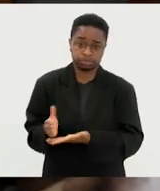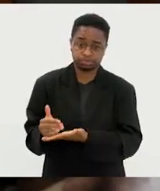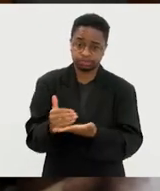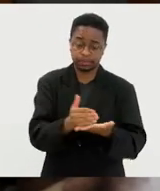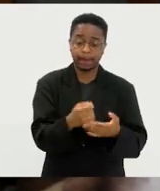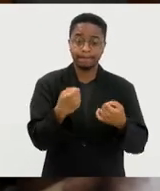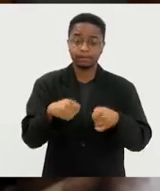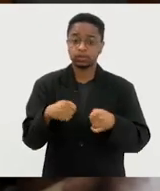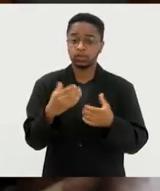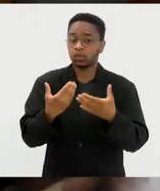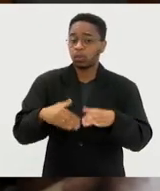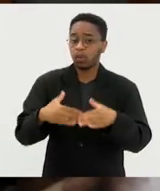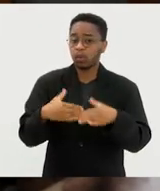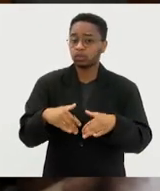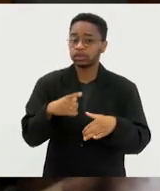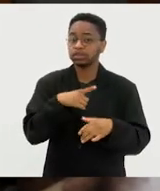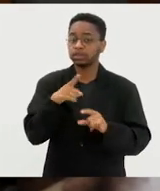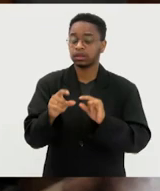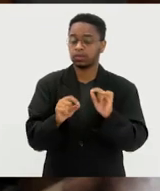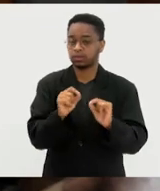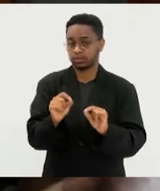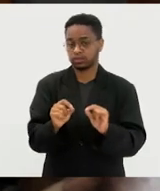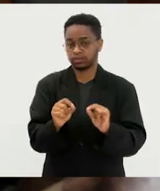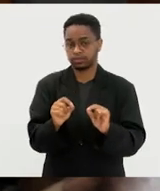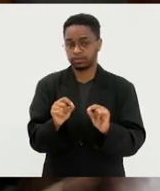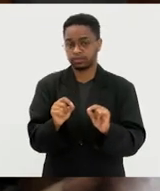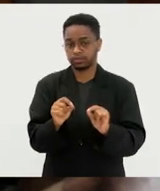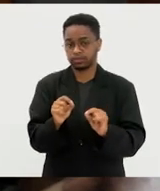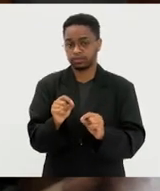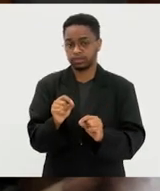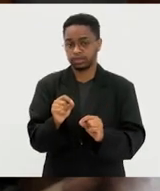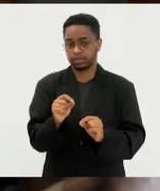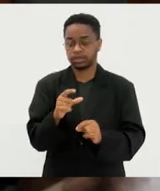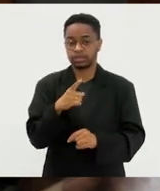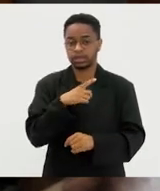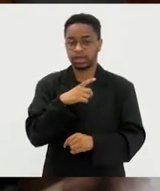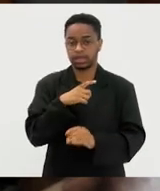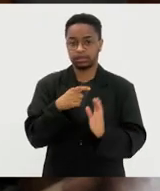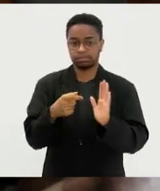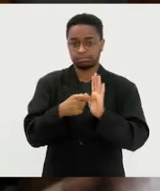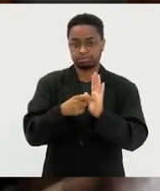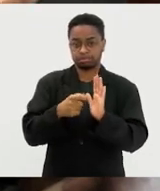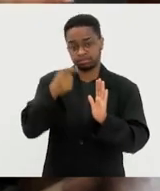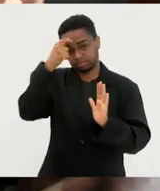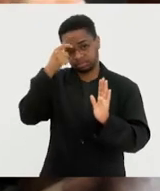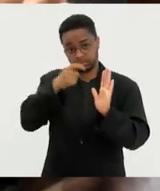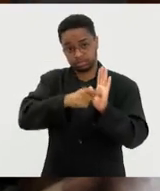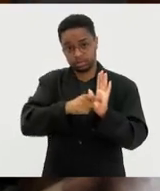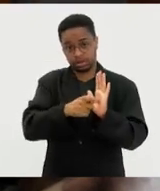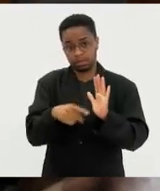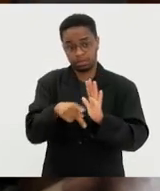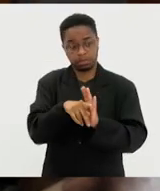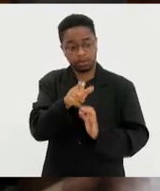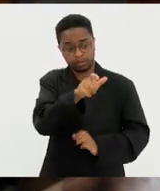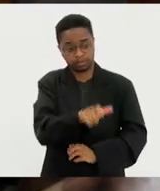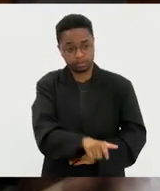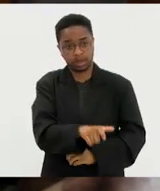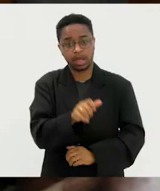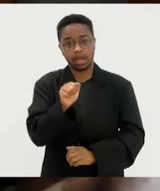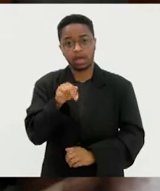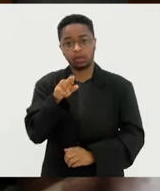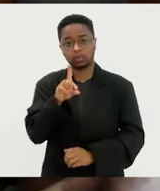concurso a disciplina, né, de inteligência artificial, etc., para o auditor fiscal ou para o